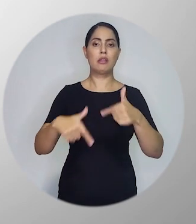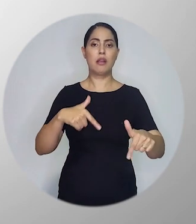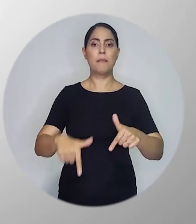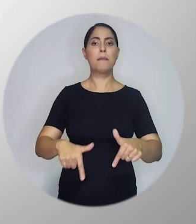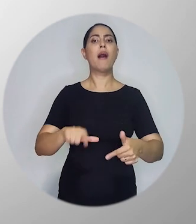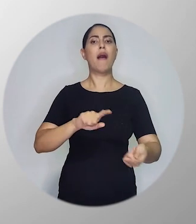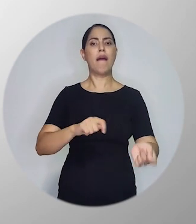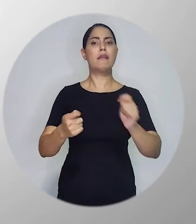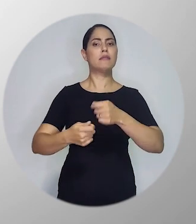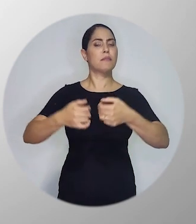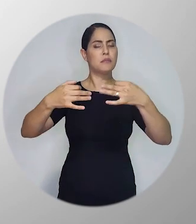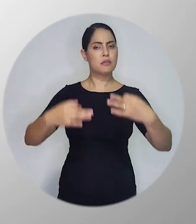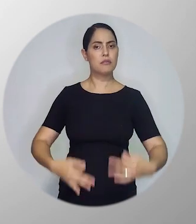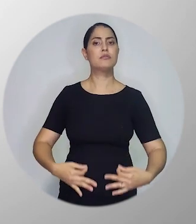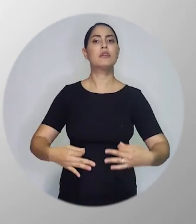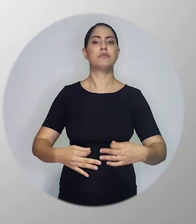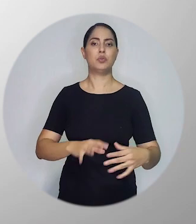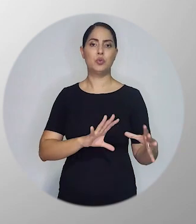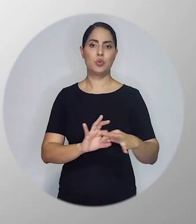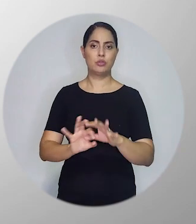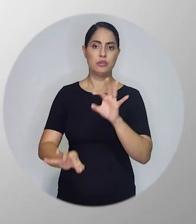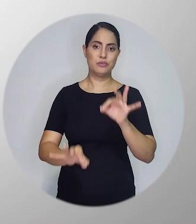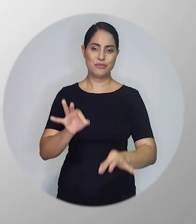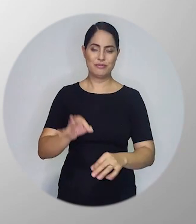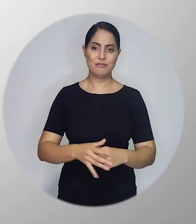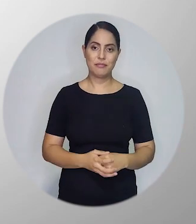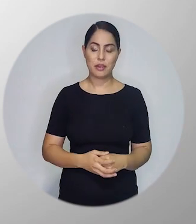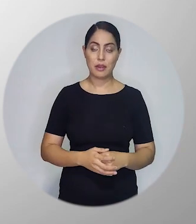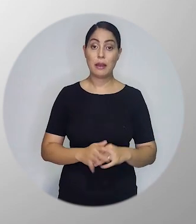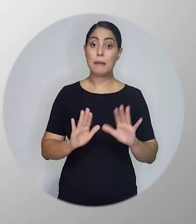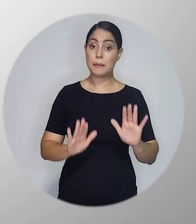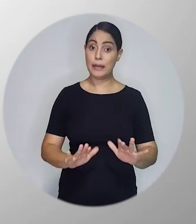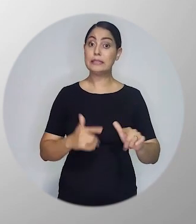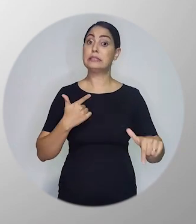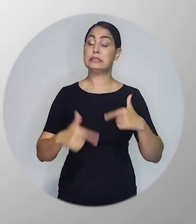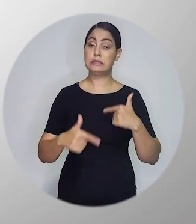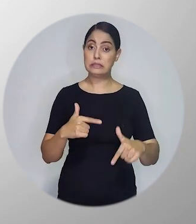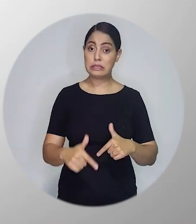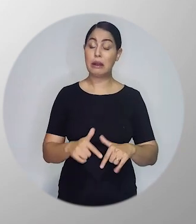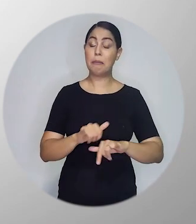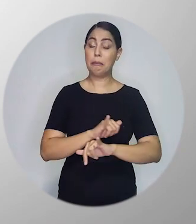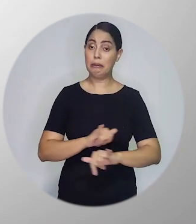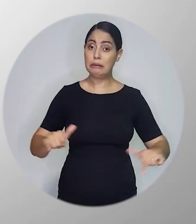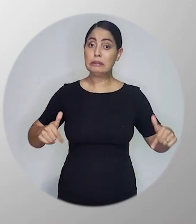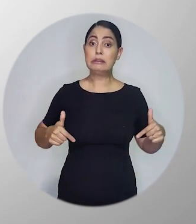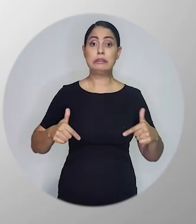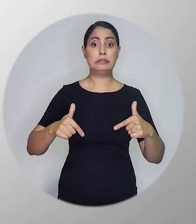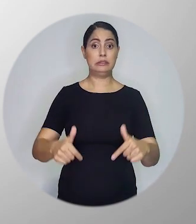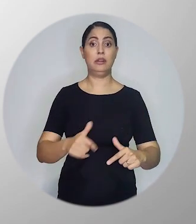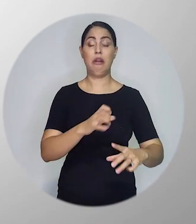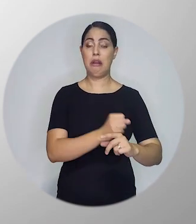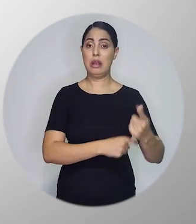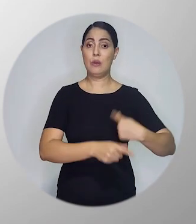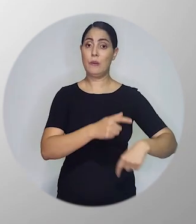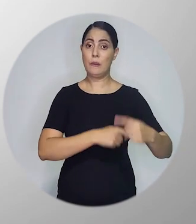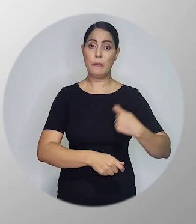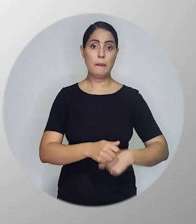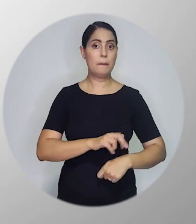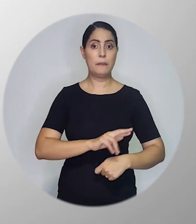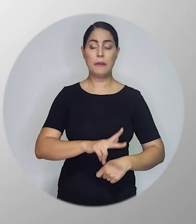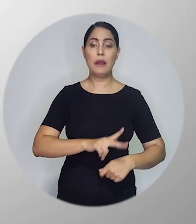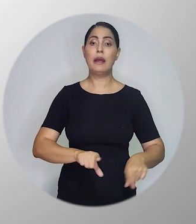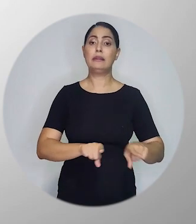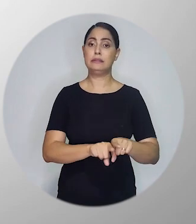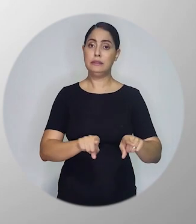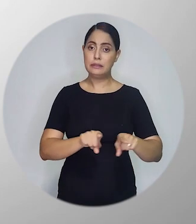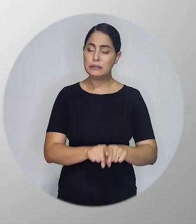meios jurídicos apropriados para suas demandas judiciais. Por outro lado, trabalham para não inviabilizar a atividade econômica